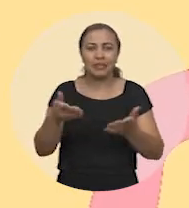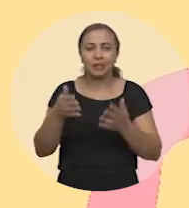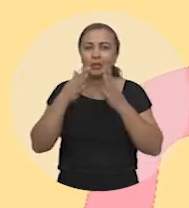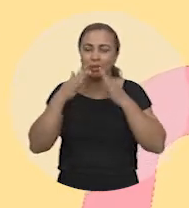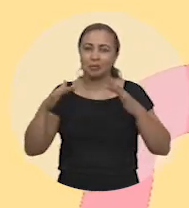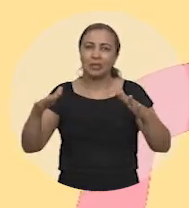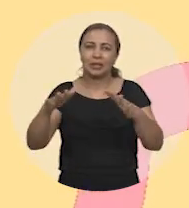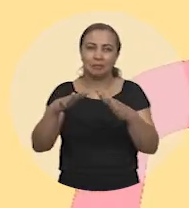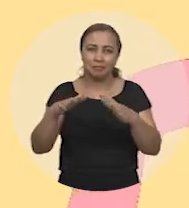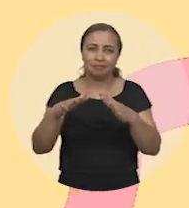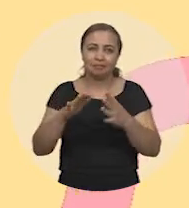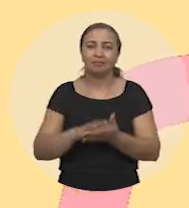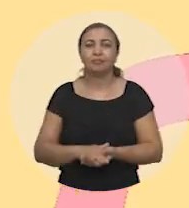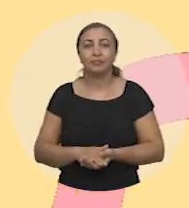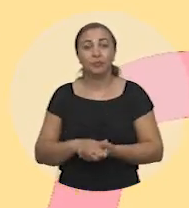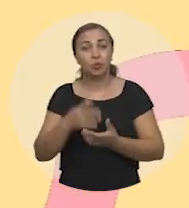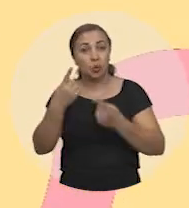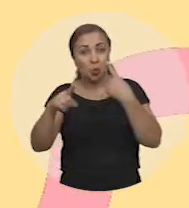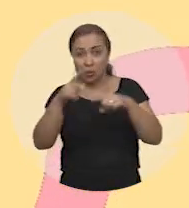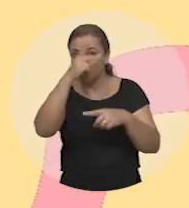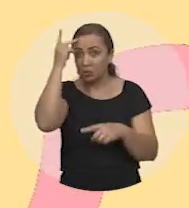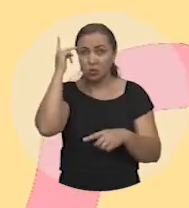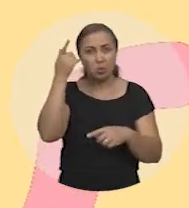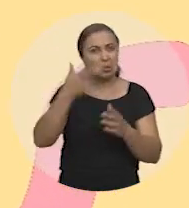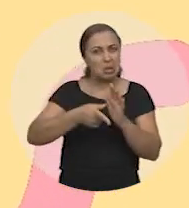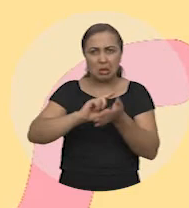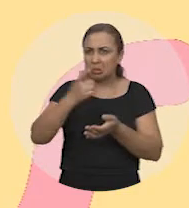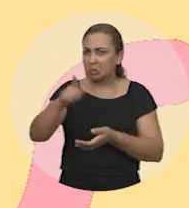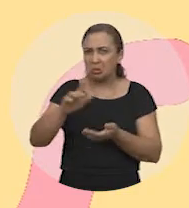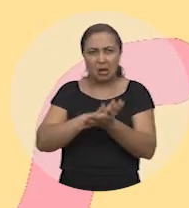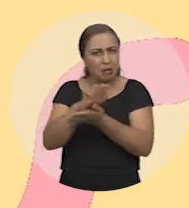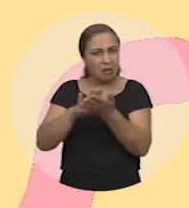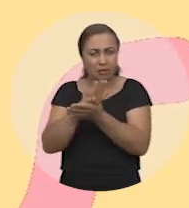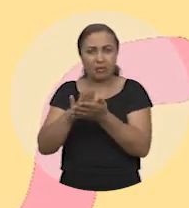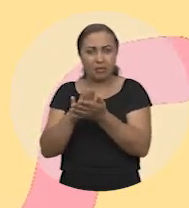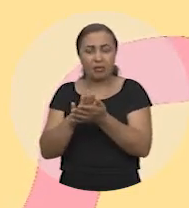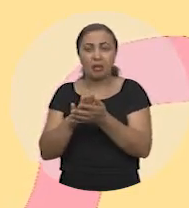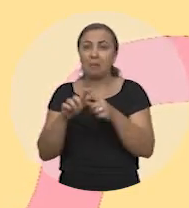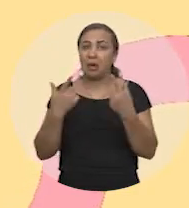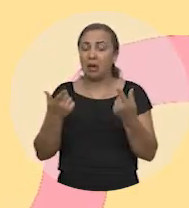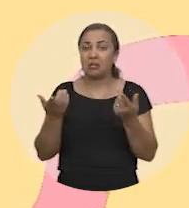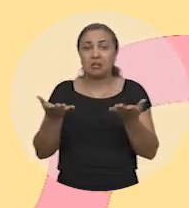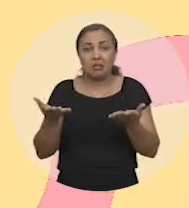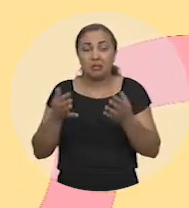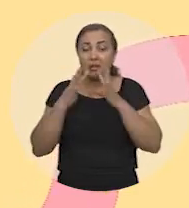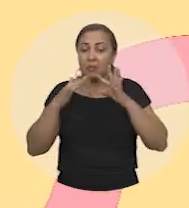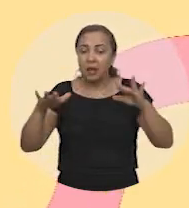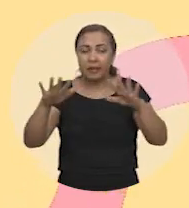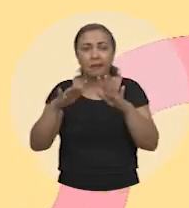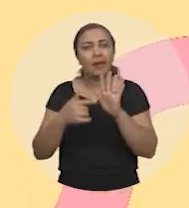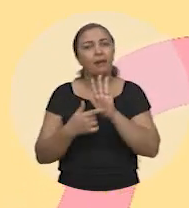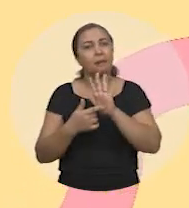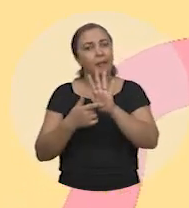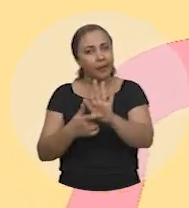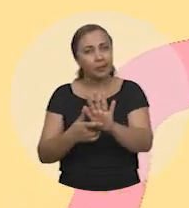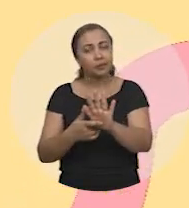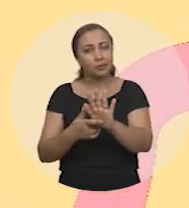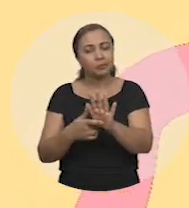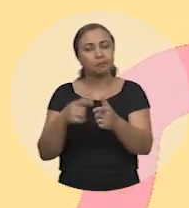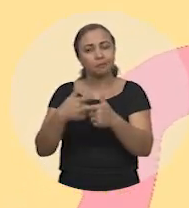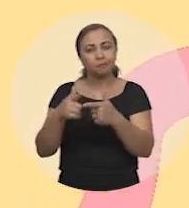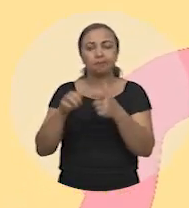né agravar esse quadro outras que não tinham um quadro de adoecimento e que